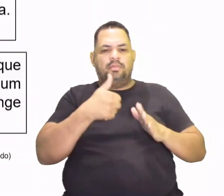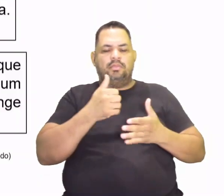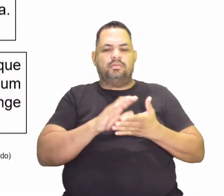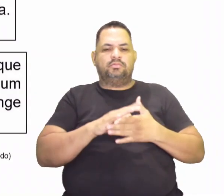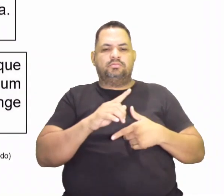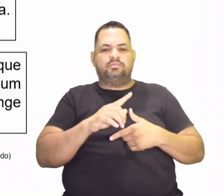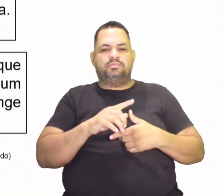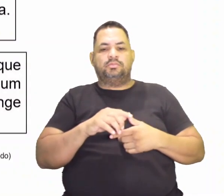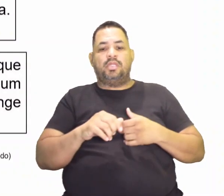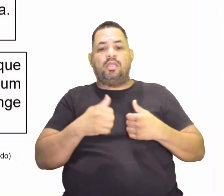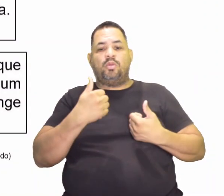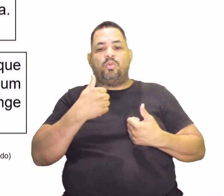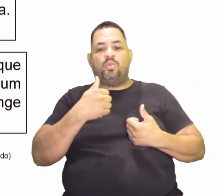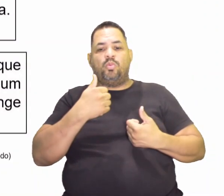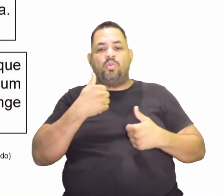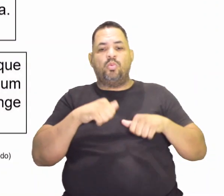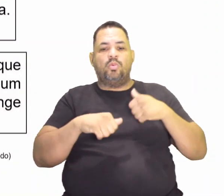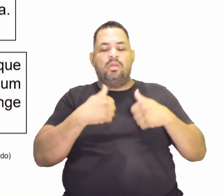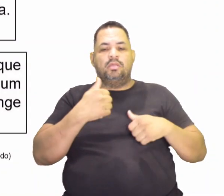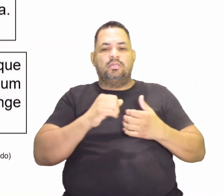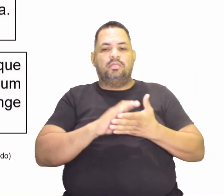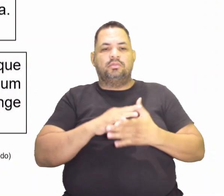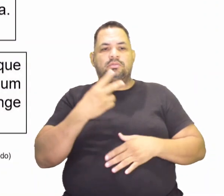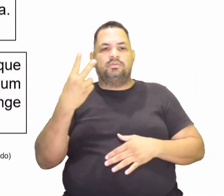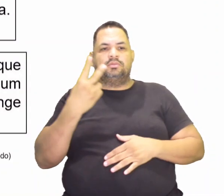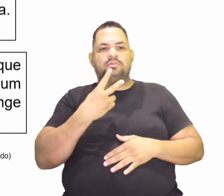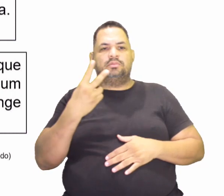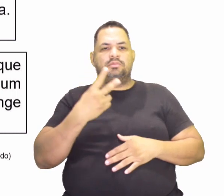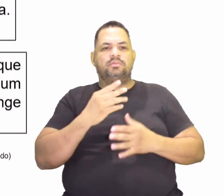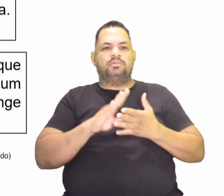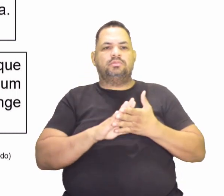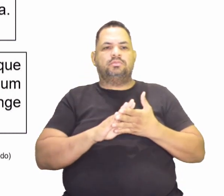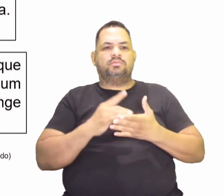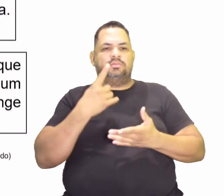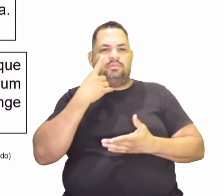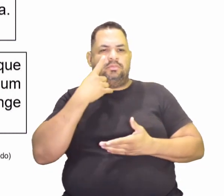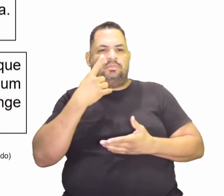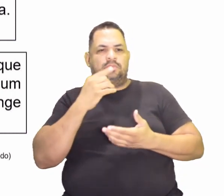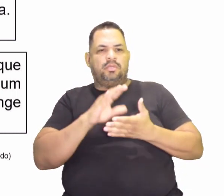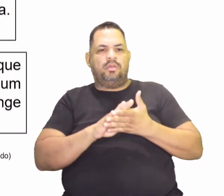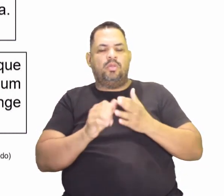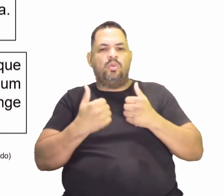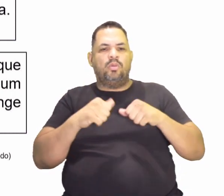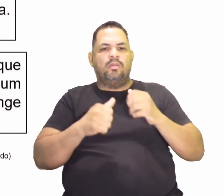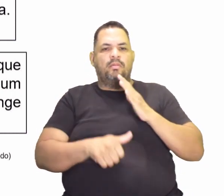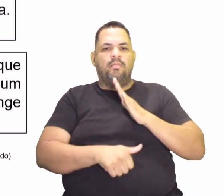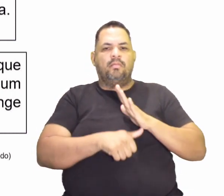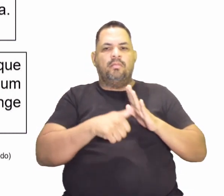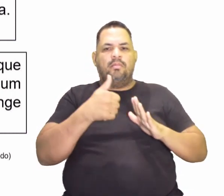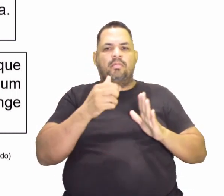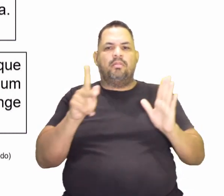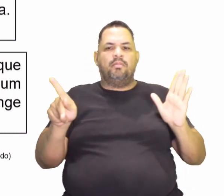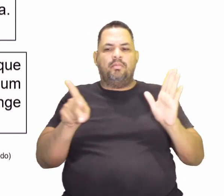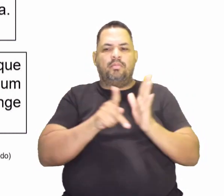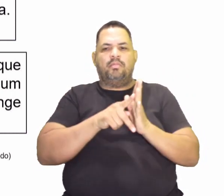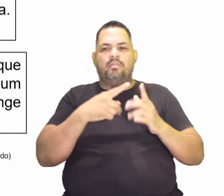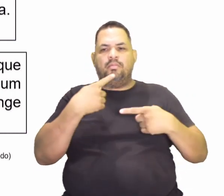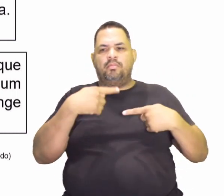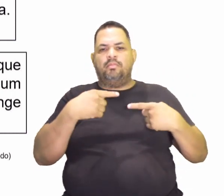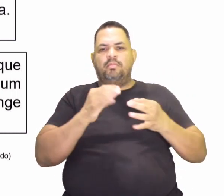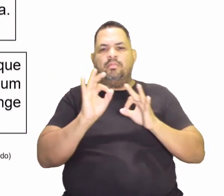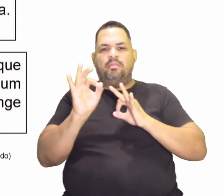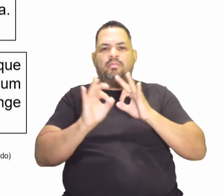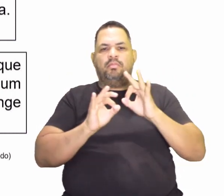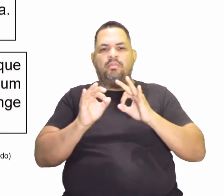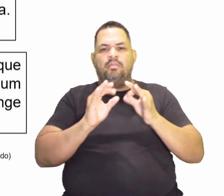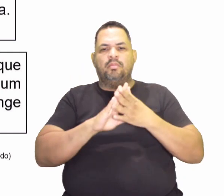secundárias. Além do mais, ele viu a questão das impressões de qualidade primária. São aquelas próprias do objeto, por exemplo, a